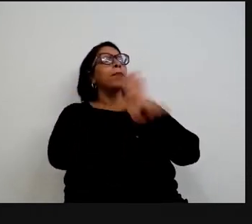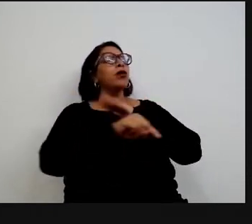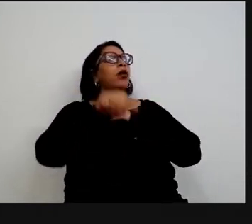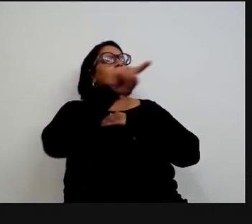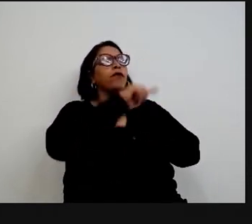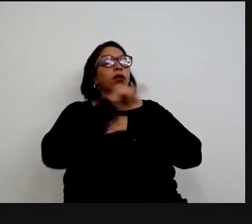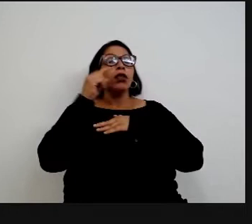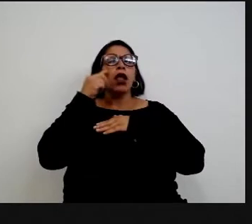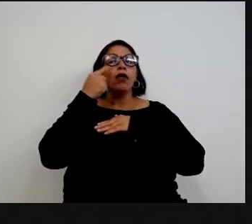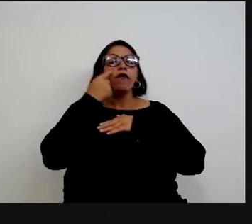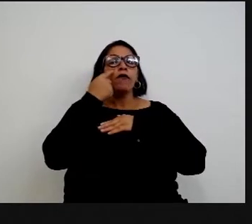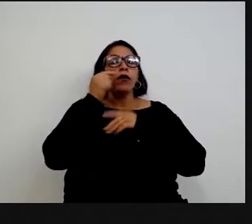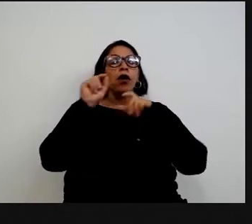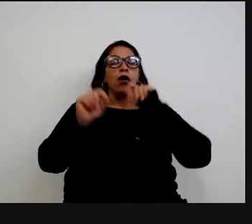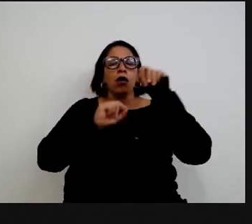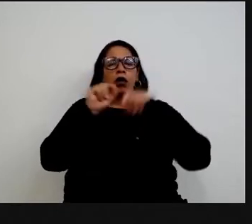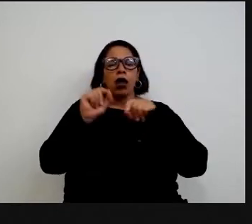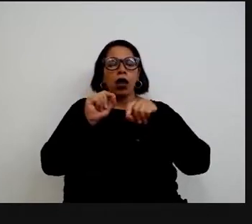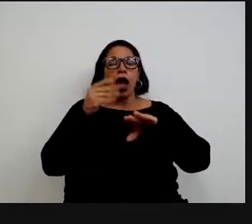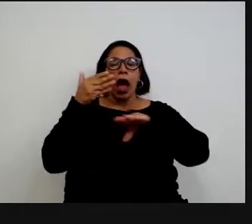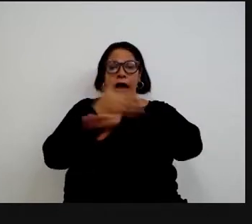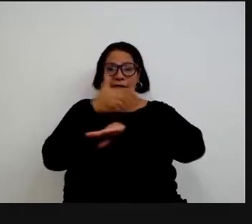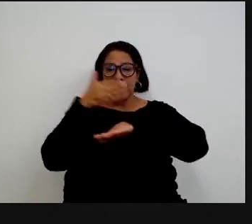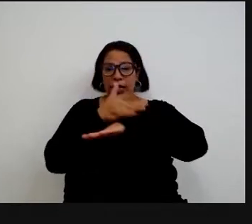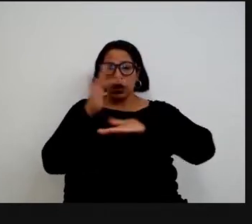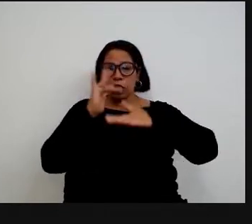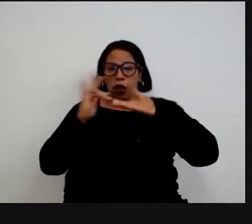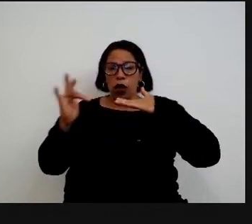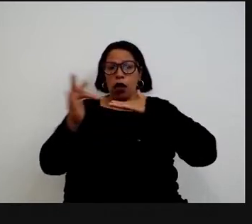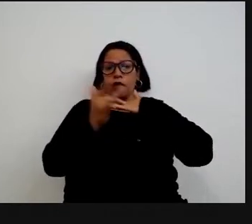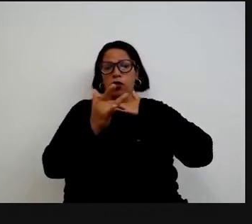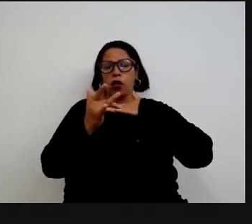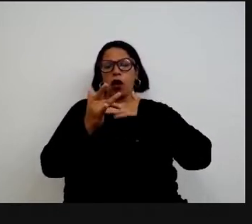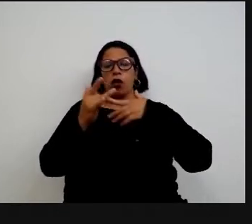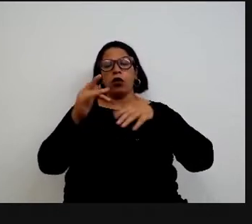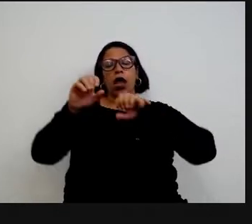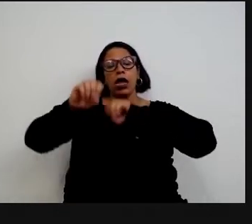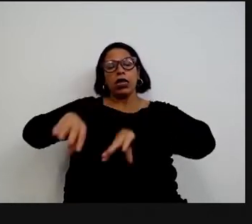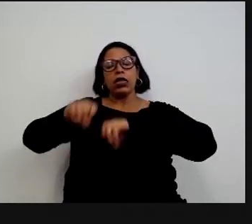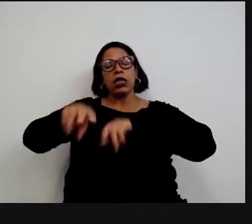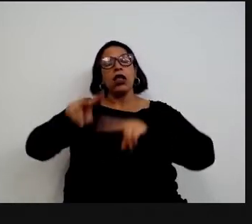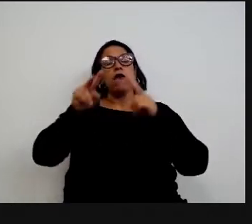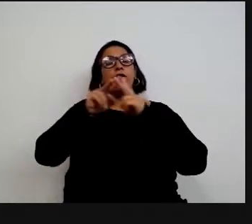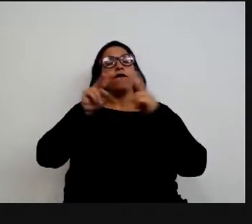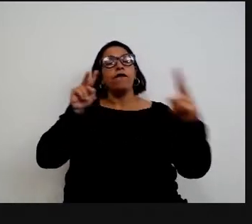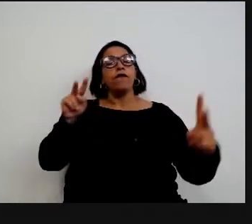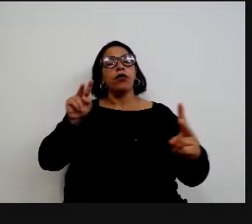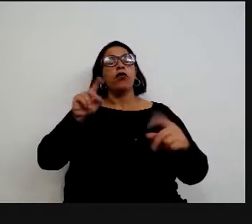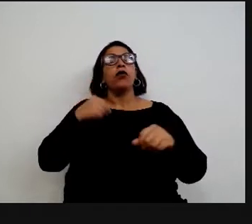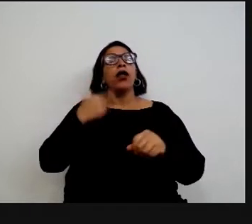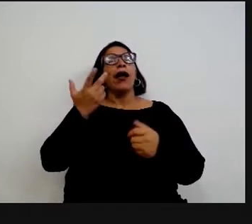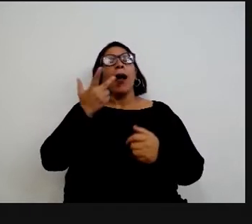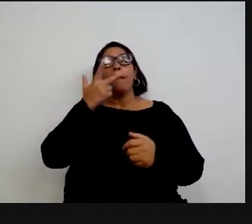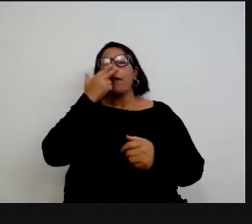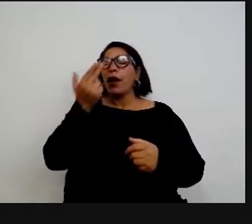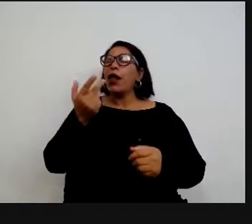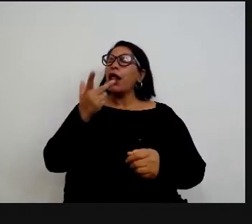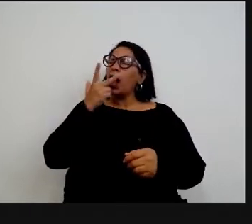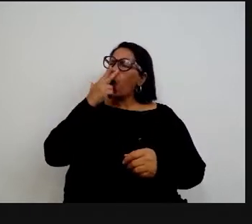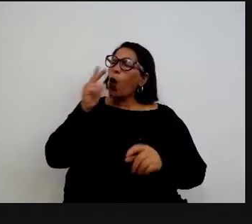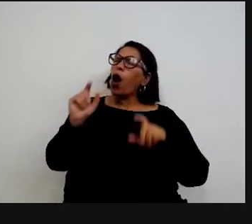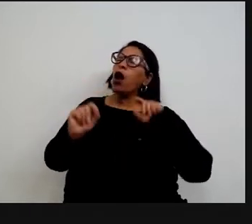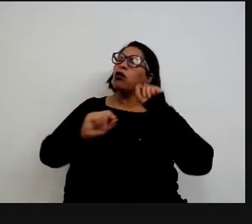vocês veem essa inserção das redes sociais na educação digital? Às vezes eu tenho a